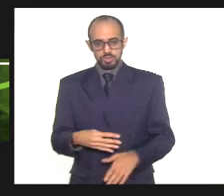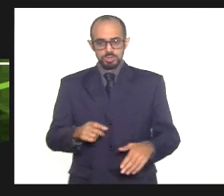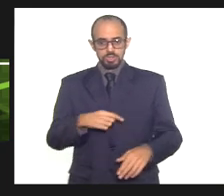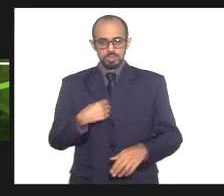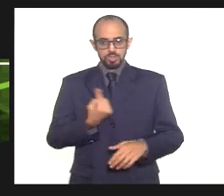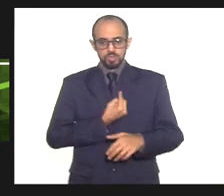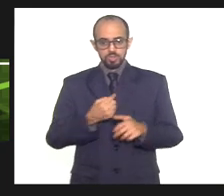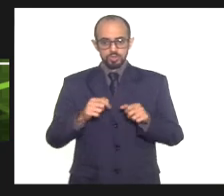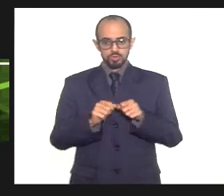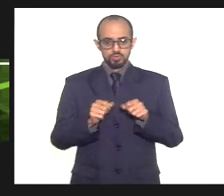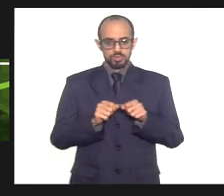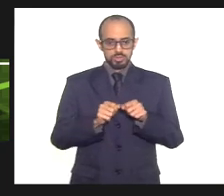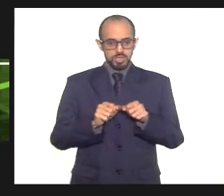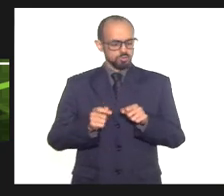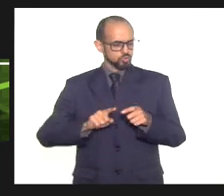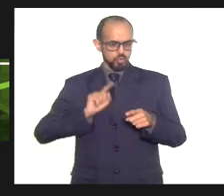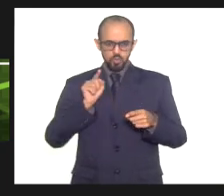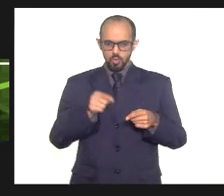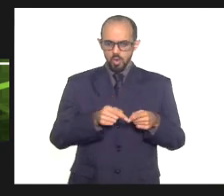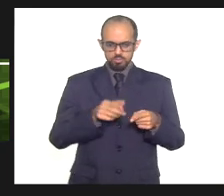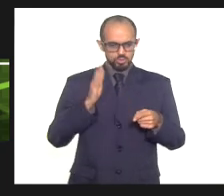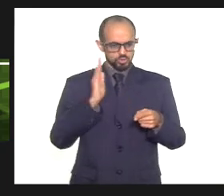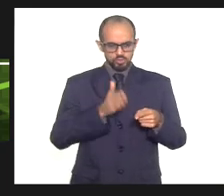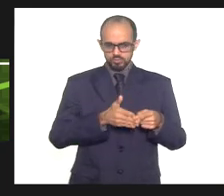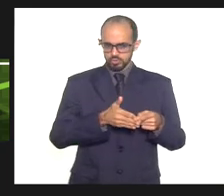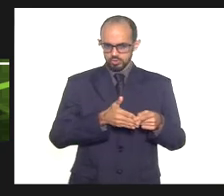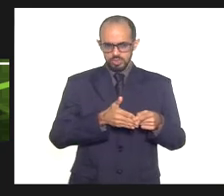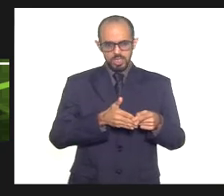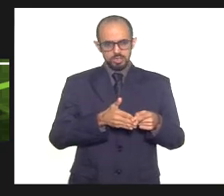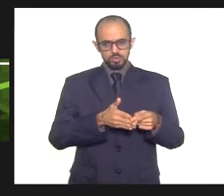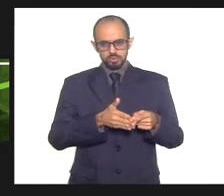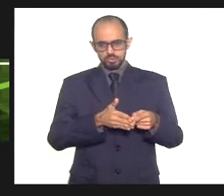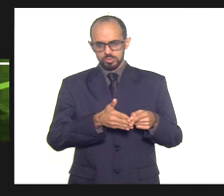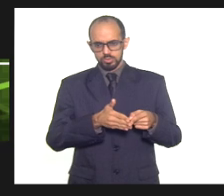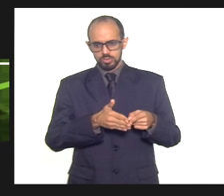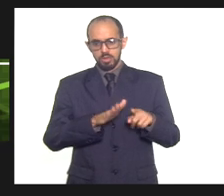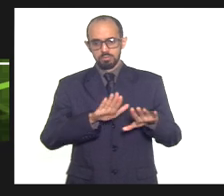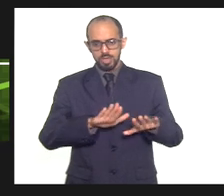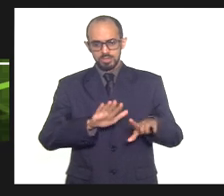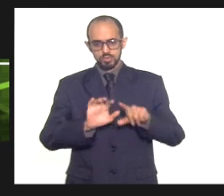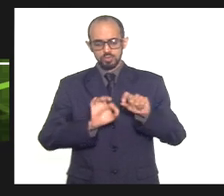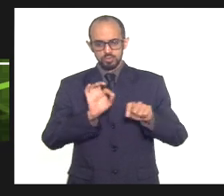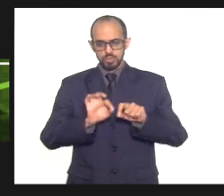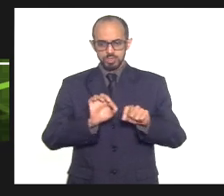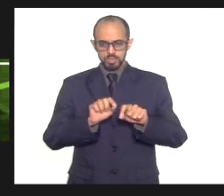uma reta intenção. Só que tem que, nessa parte,